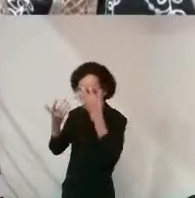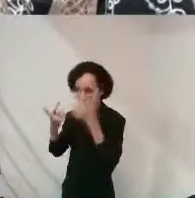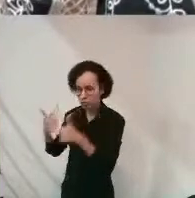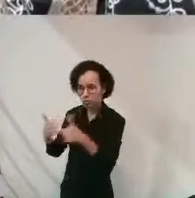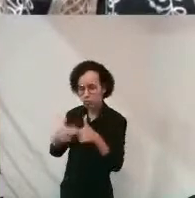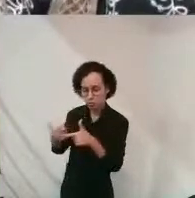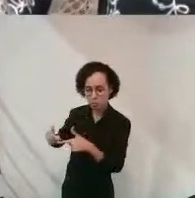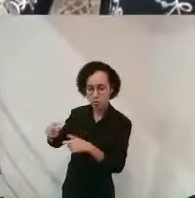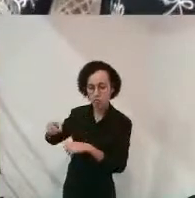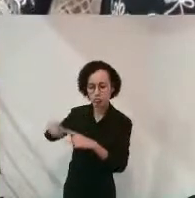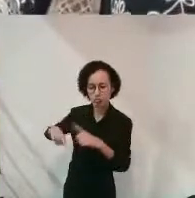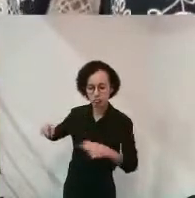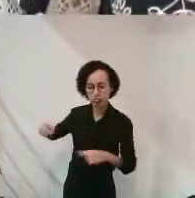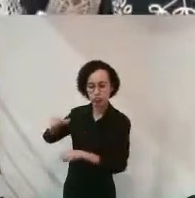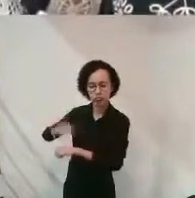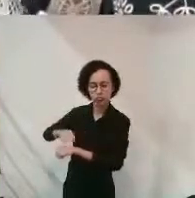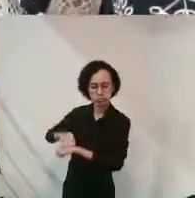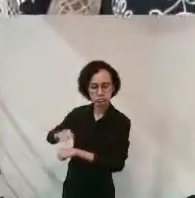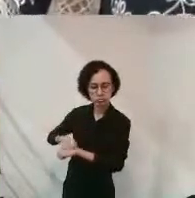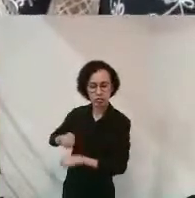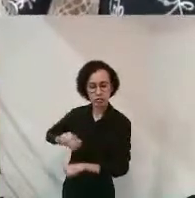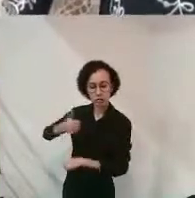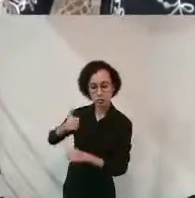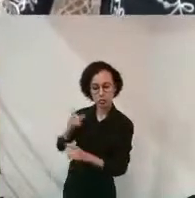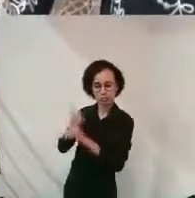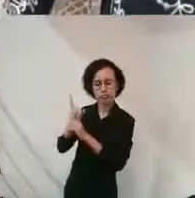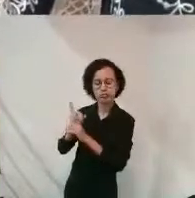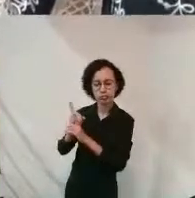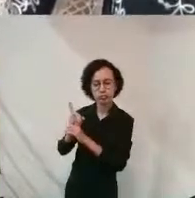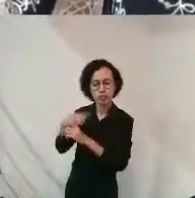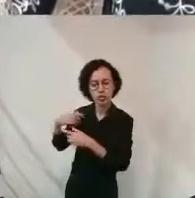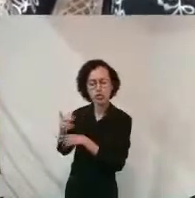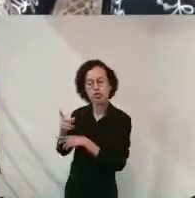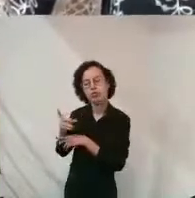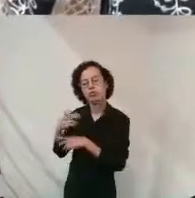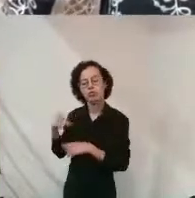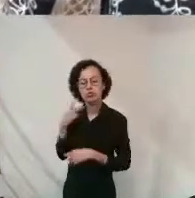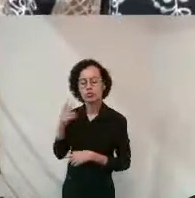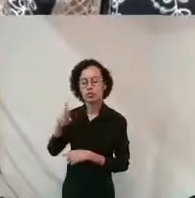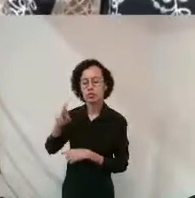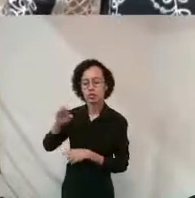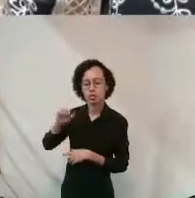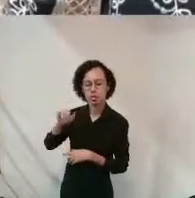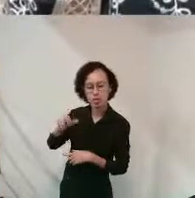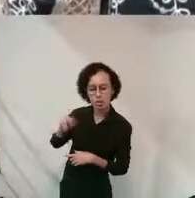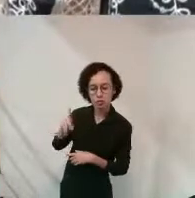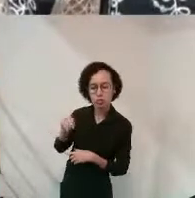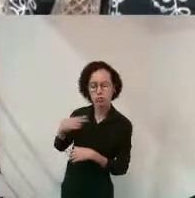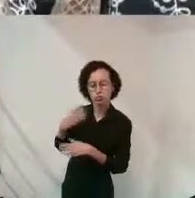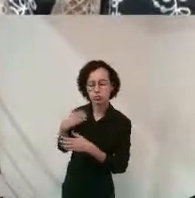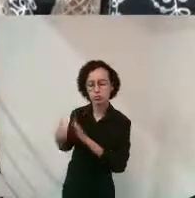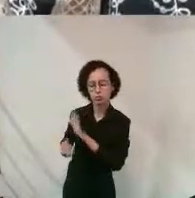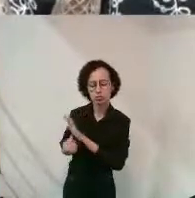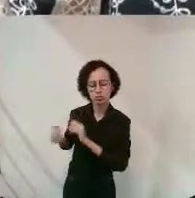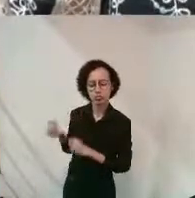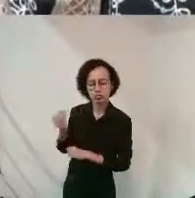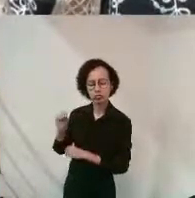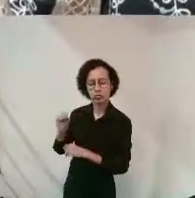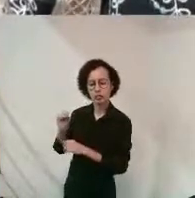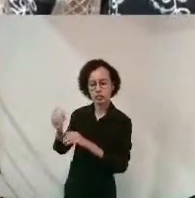de Resíduos Sólidos. Desde o nosso primeiro encontro, o doutor Rinaldo colocou como bandeira